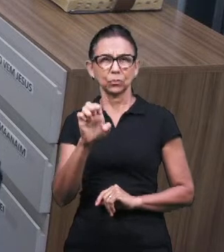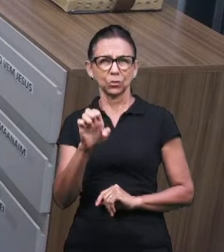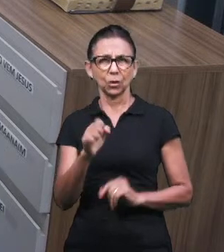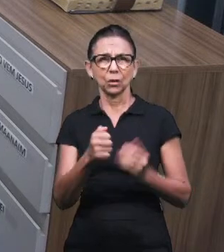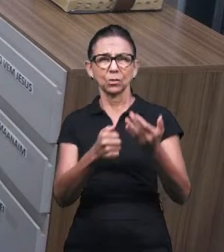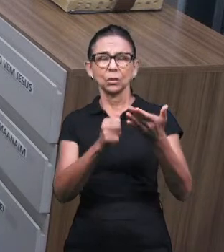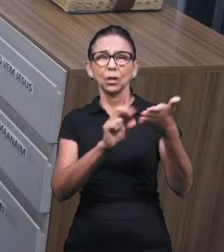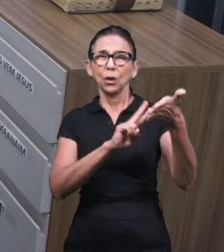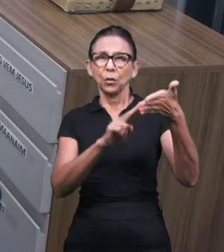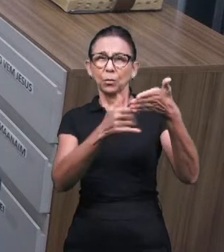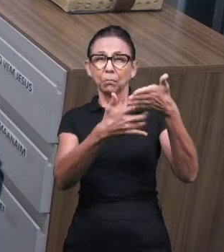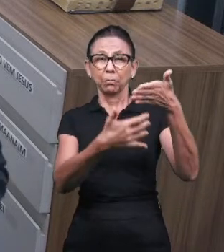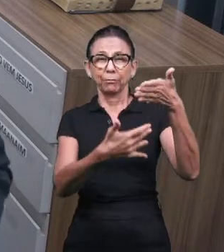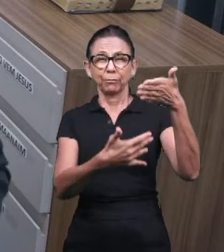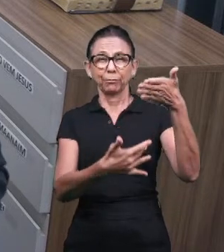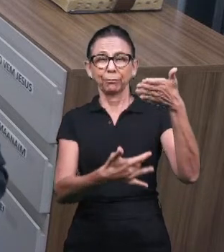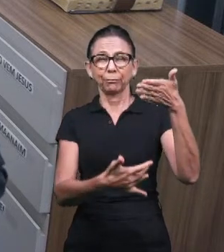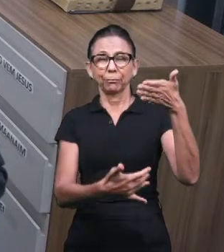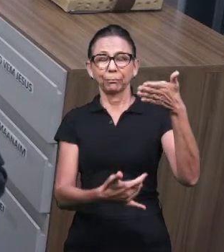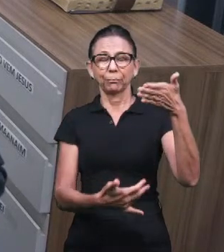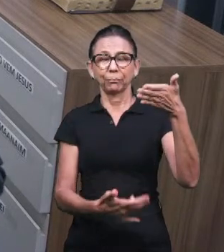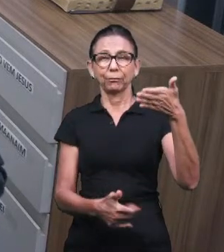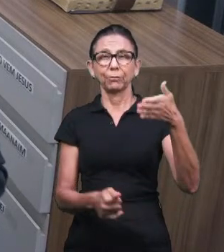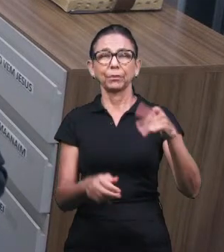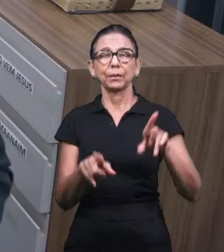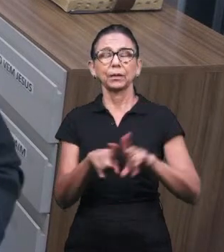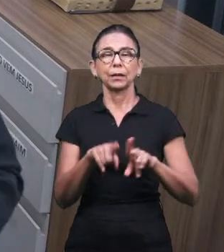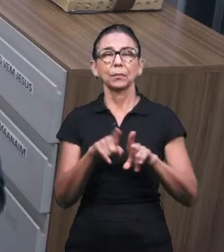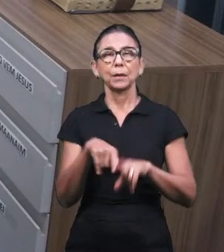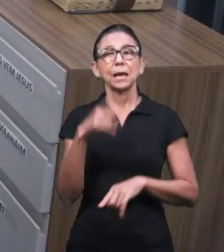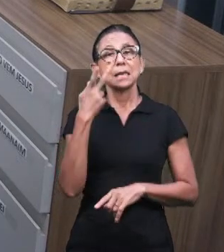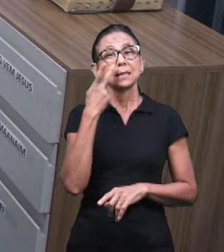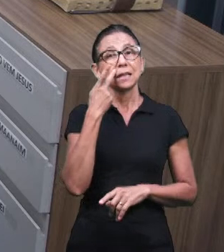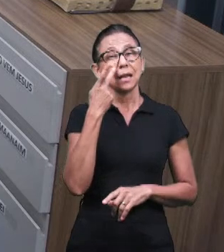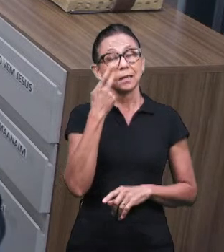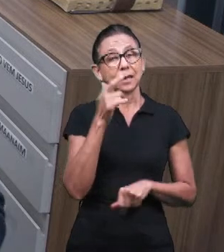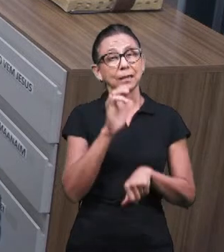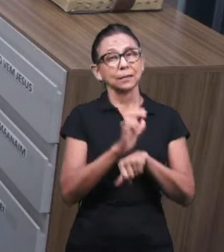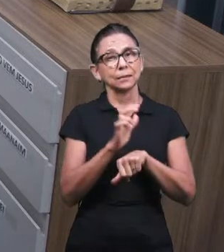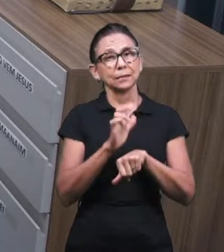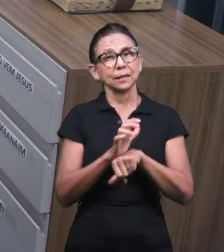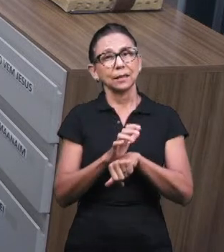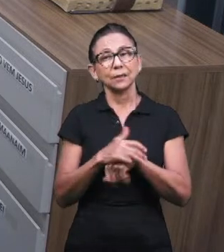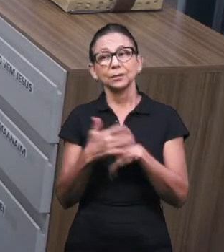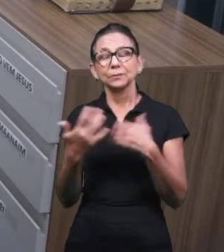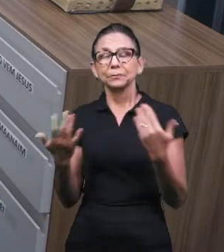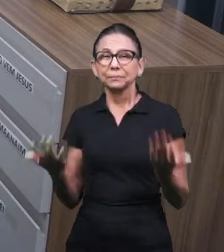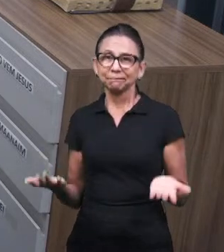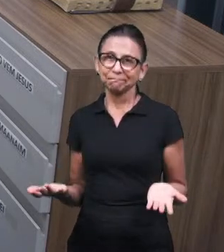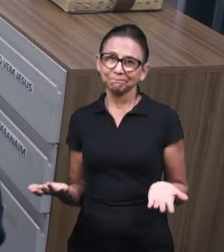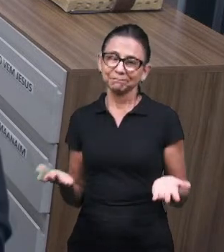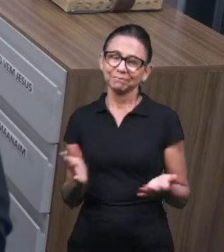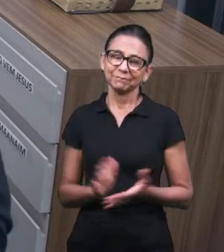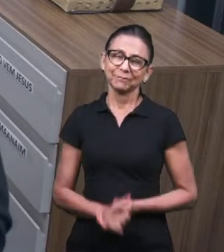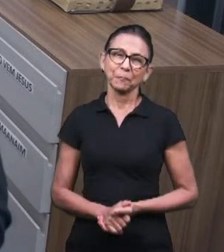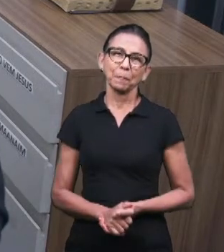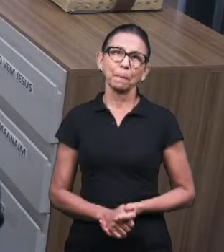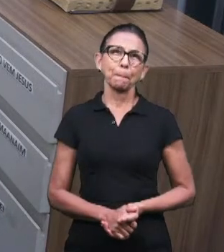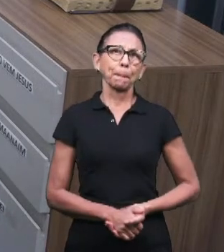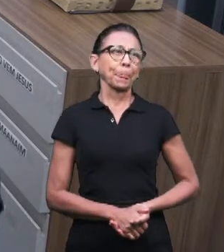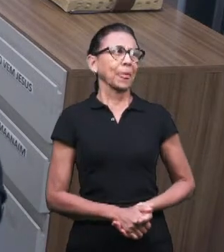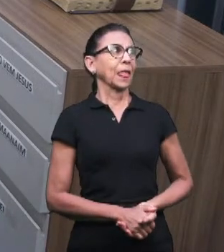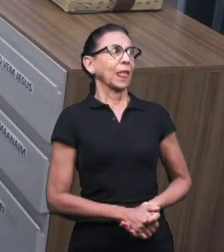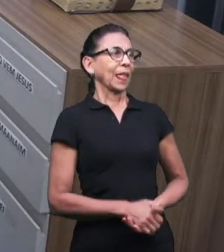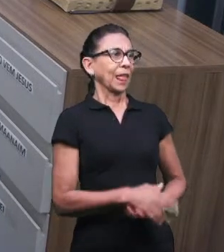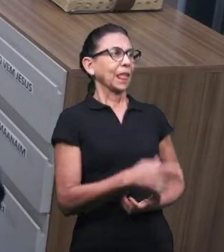os irmãos aqui de Fortaleza, no Ceará. Nicole Silva. Pastor Edson, hoje tem muito assunto para